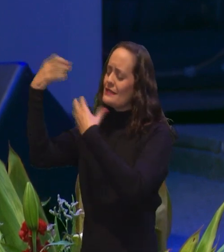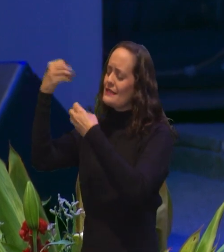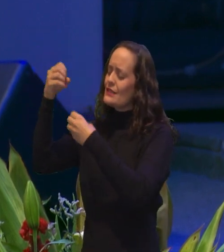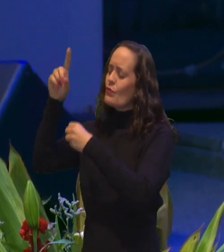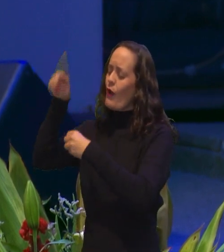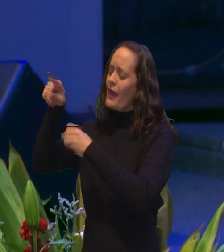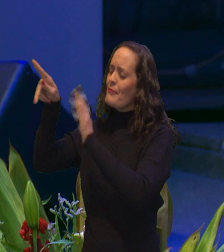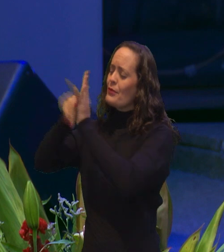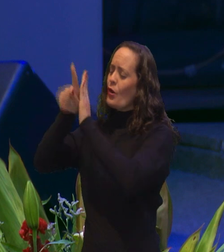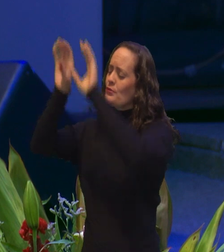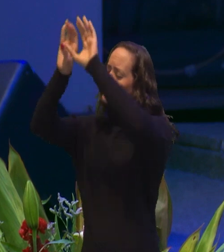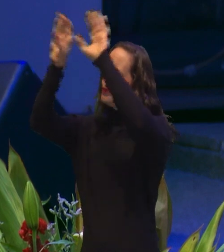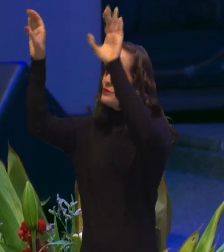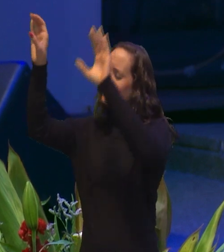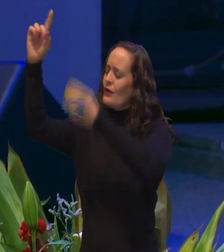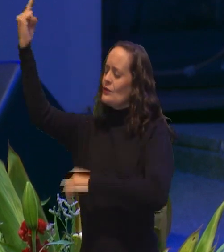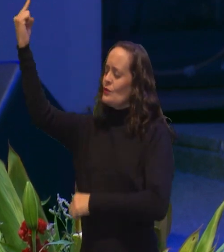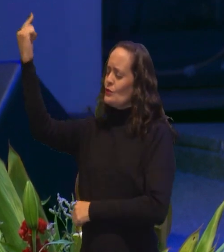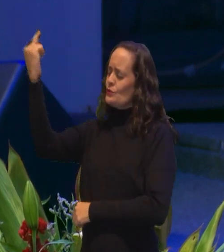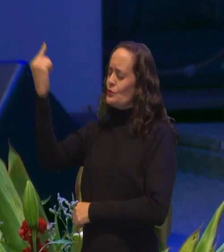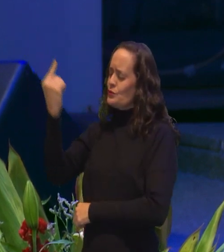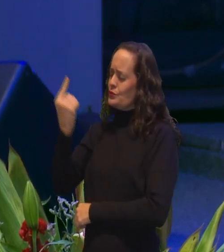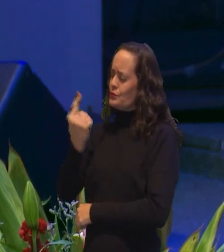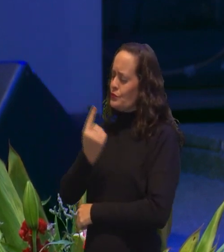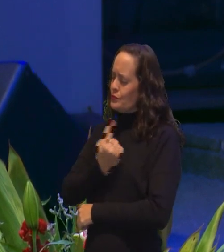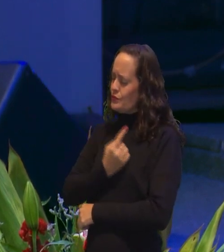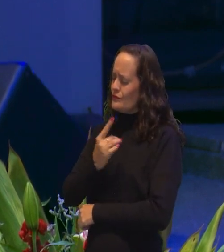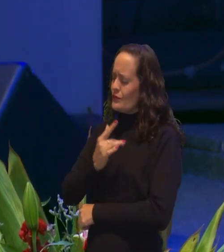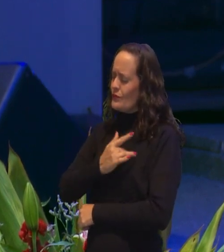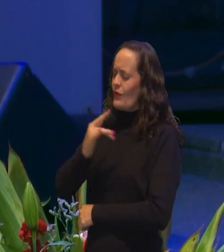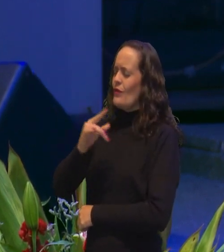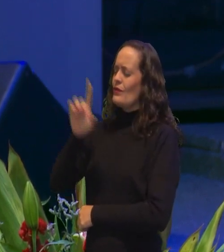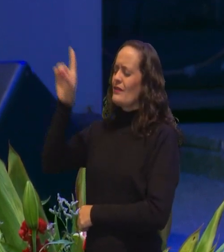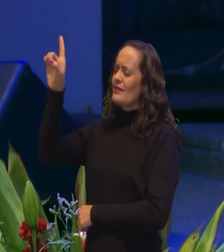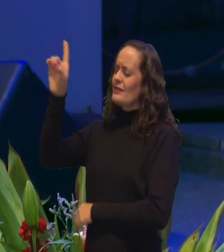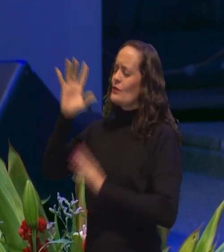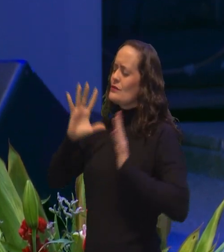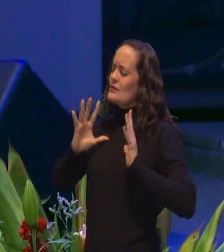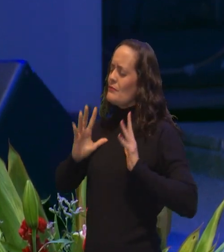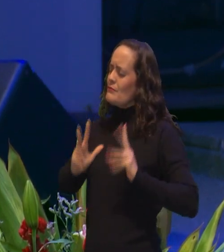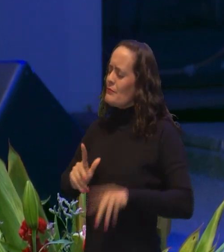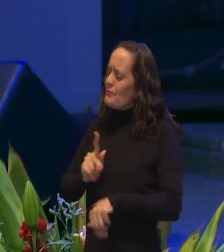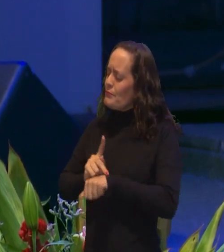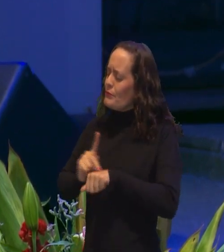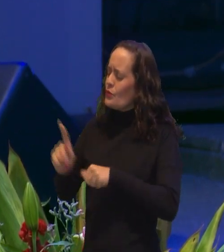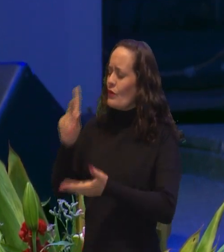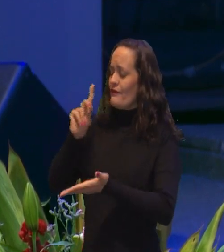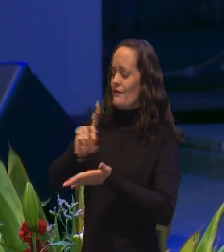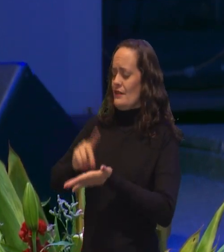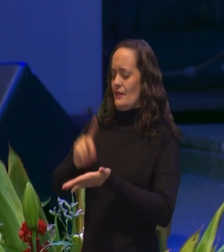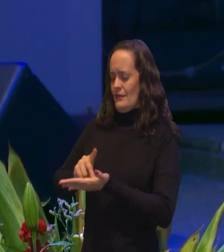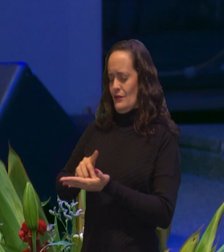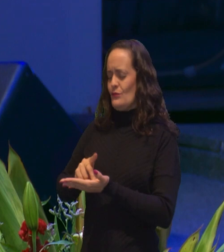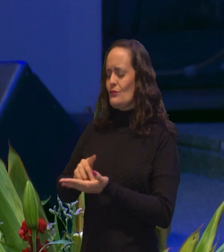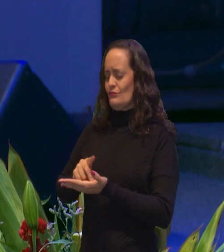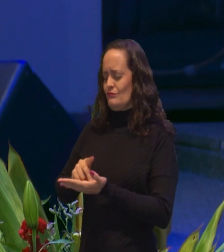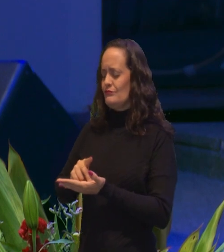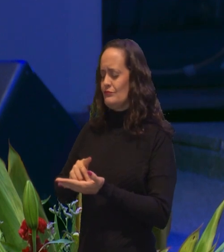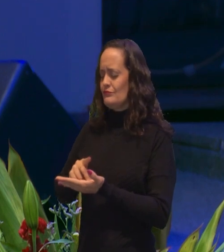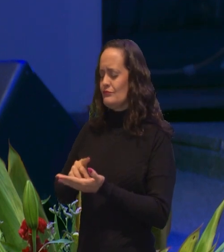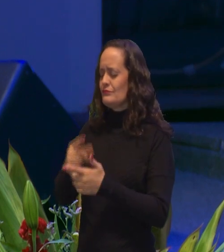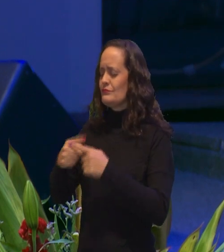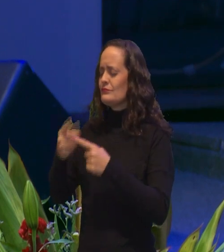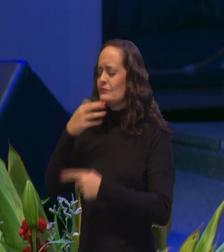céu, vem do alto, é puro, é honesto, é verdadeiro, porque o